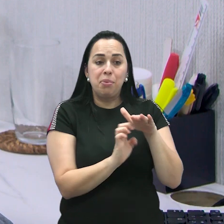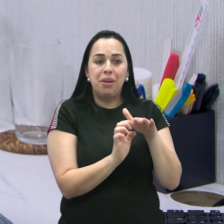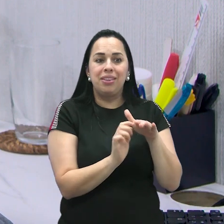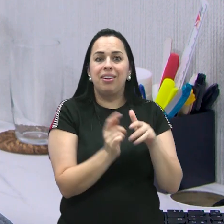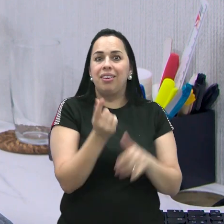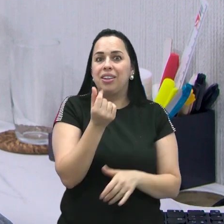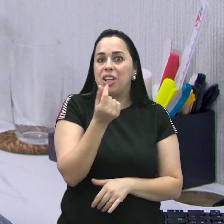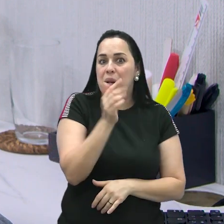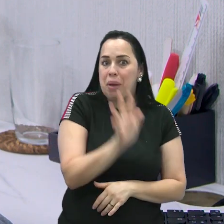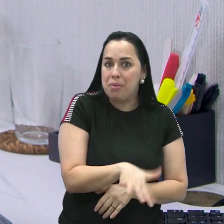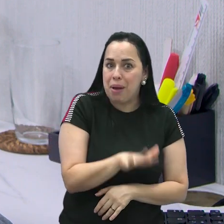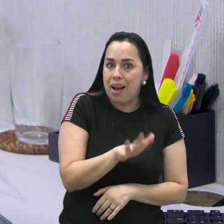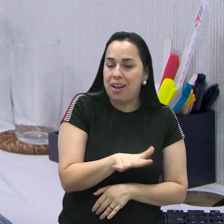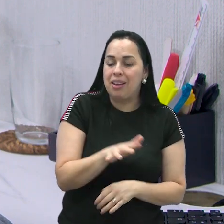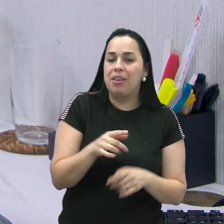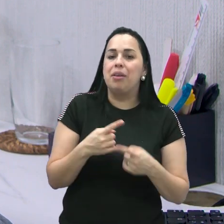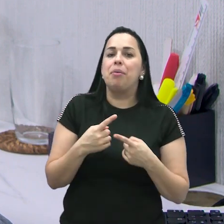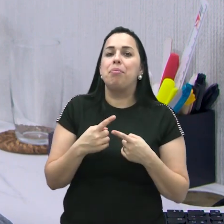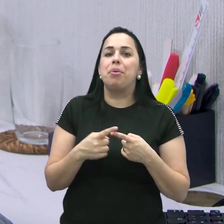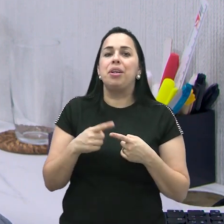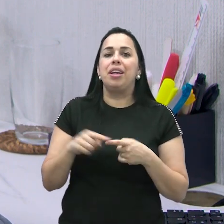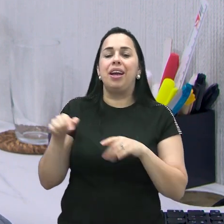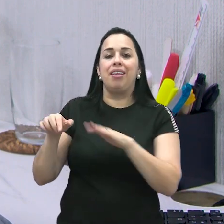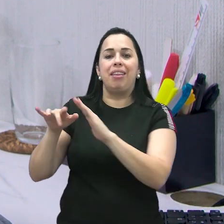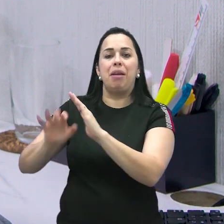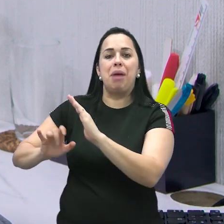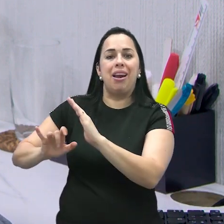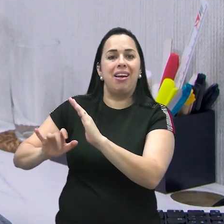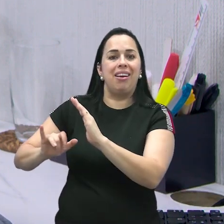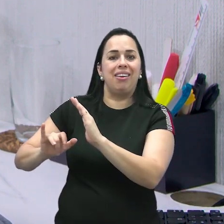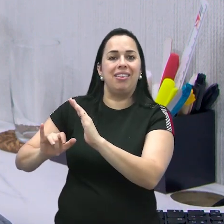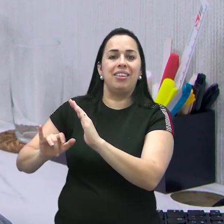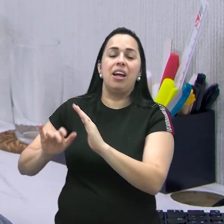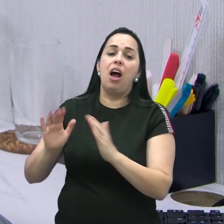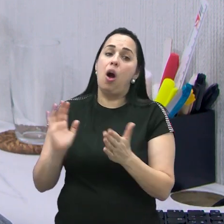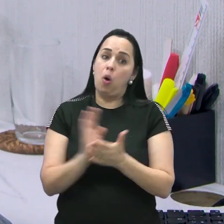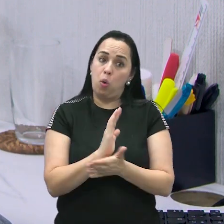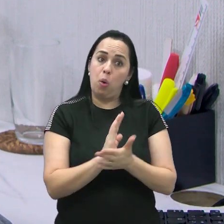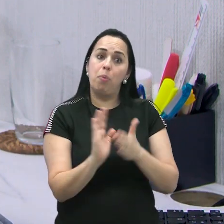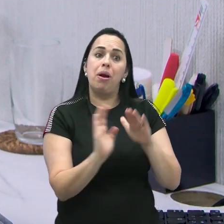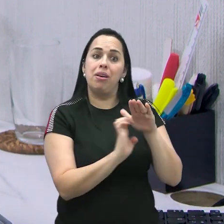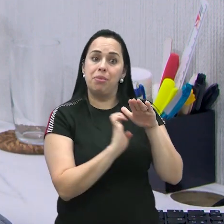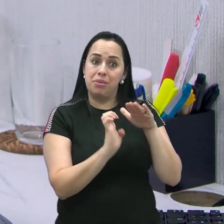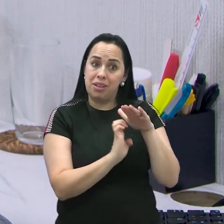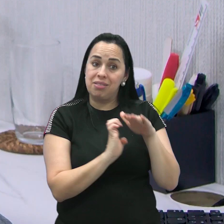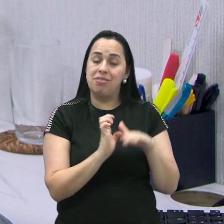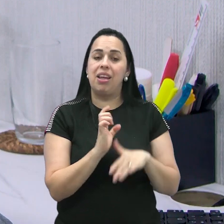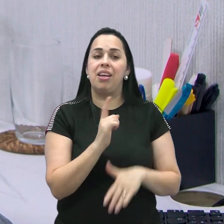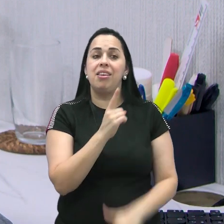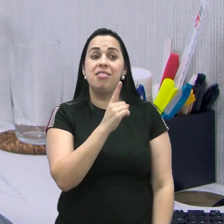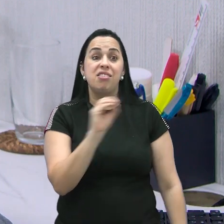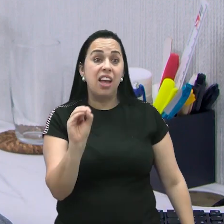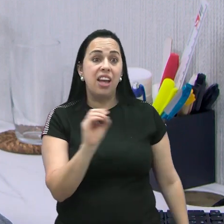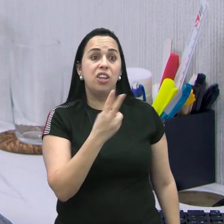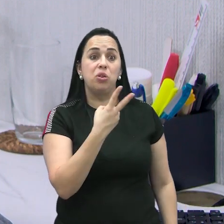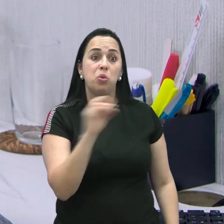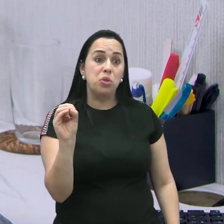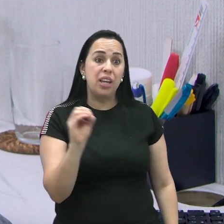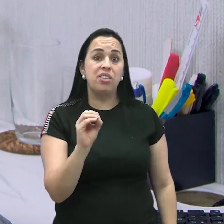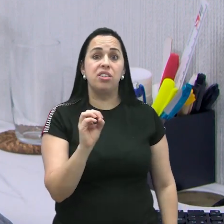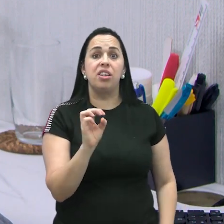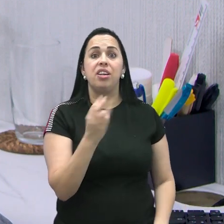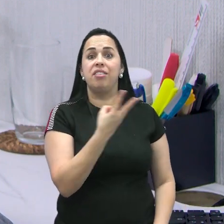empresa economiza com infraestrutura tendo o trabalho home office. E tem empresas que têm 100, 200, 300